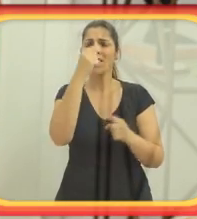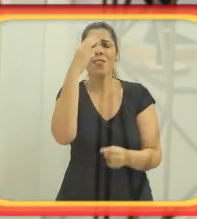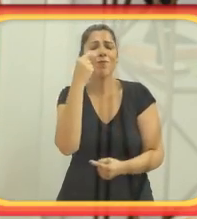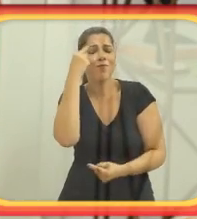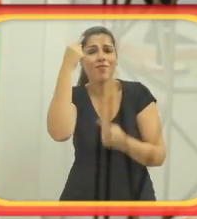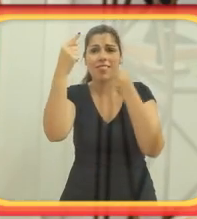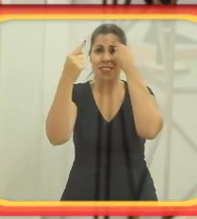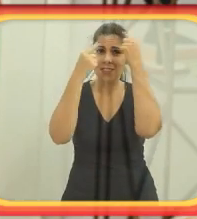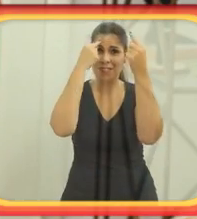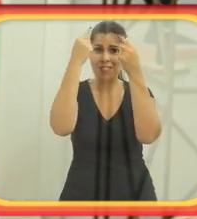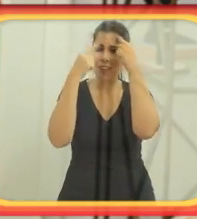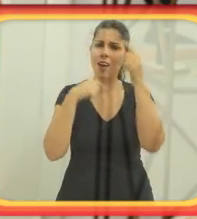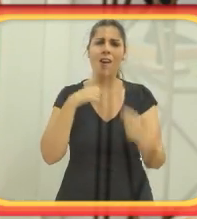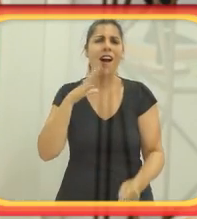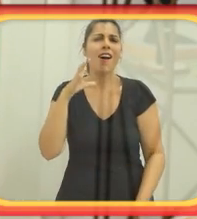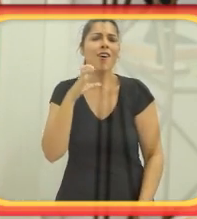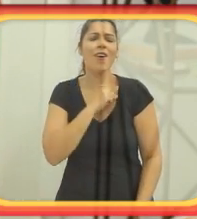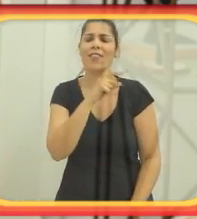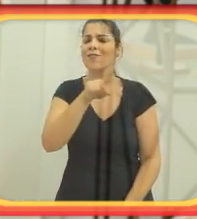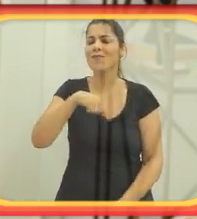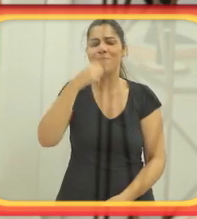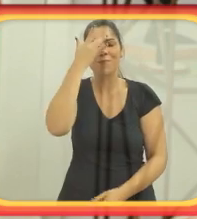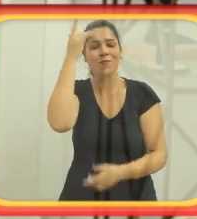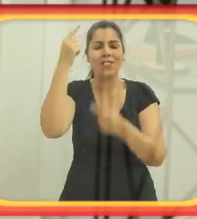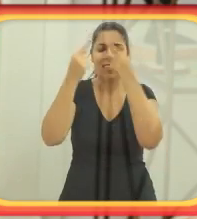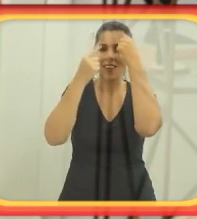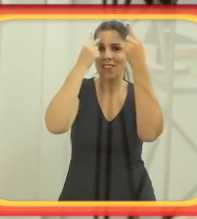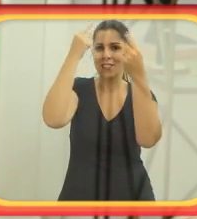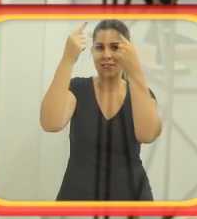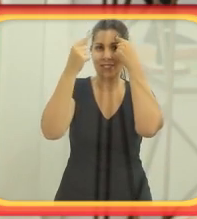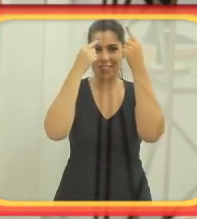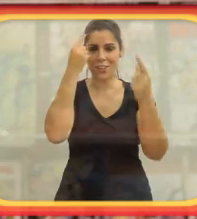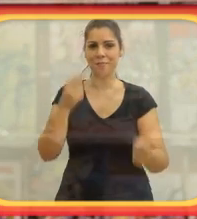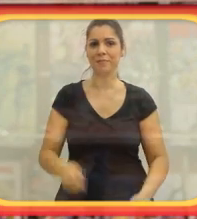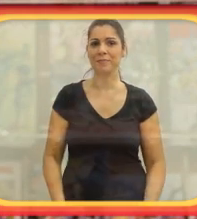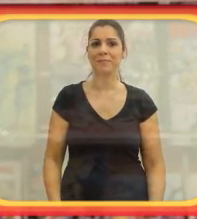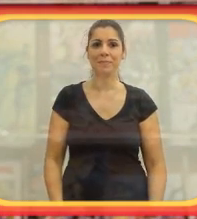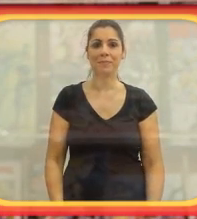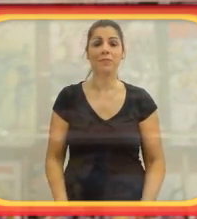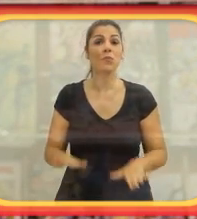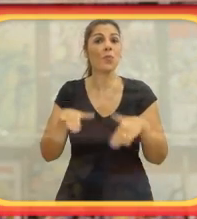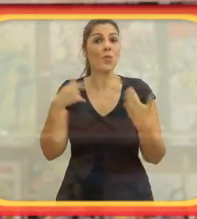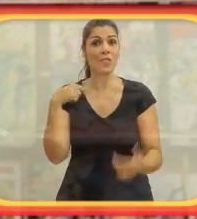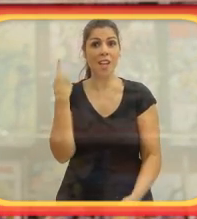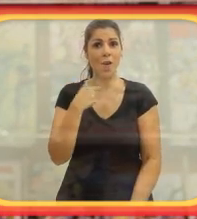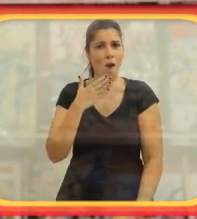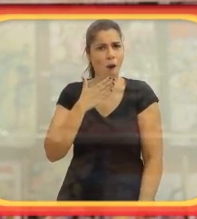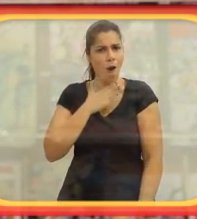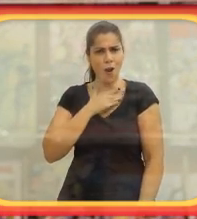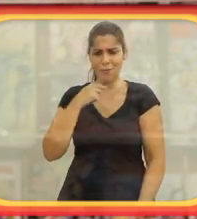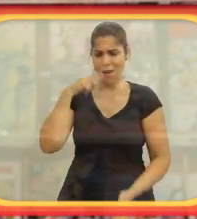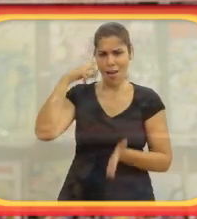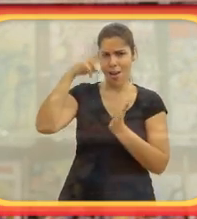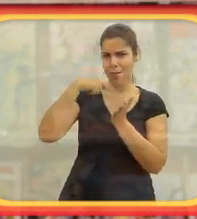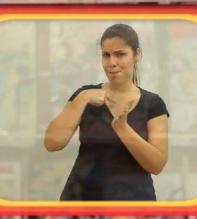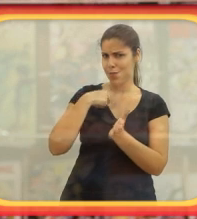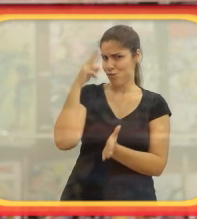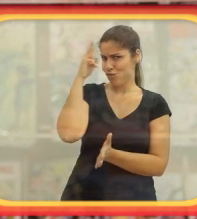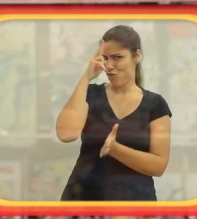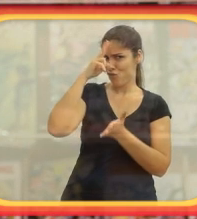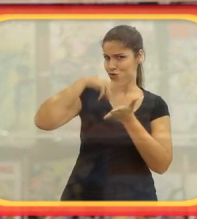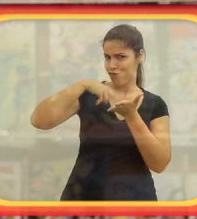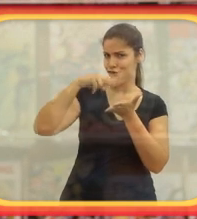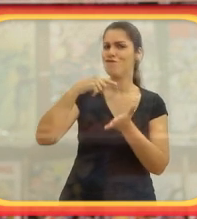porque ela é muito criativa. Eu adoro gente criativa. Quando alguém gosta de ler a história minha, me